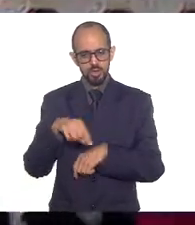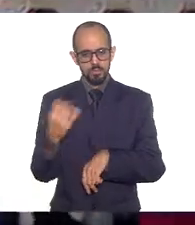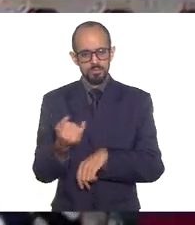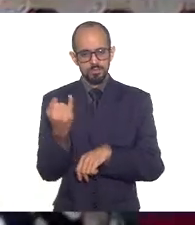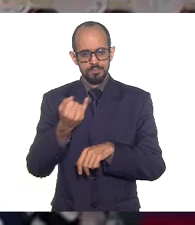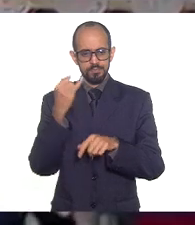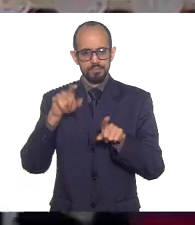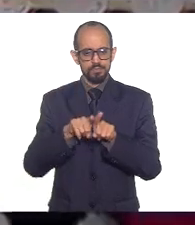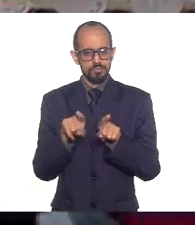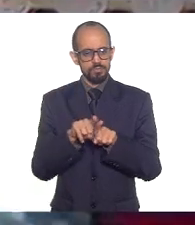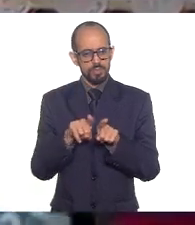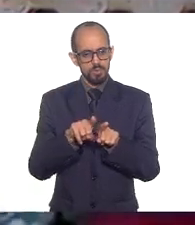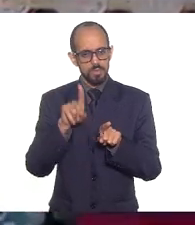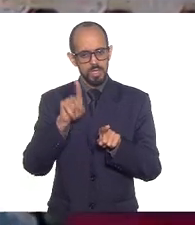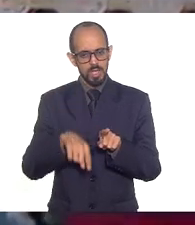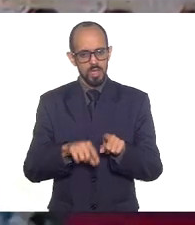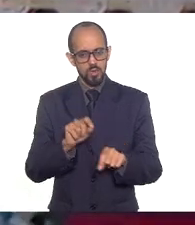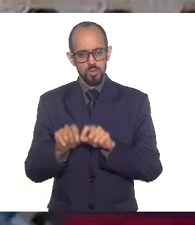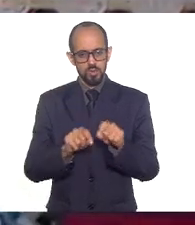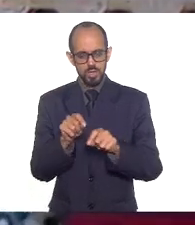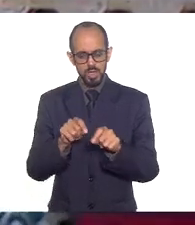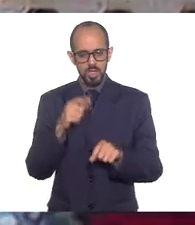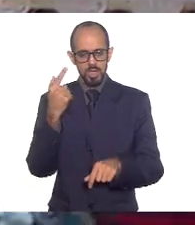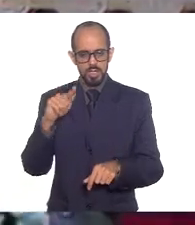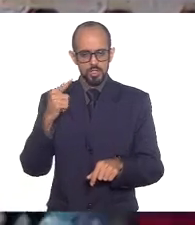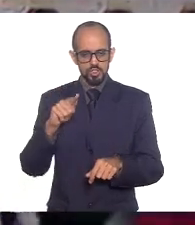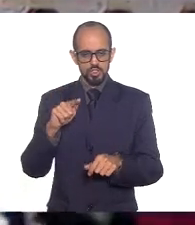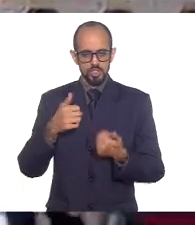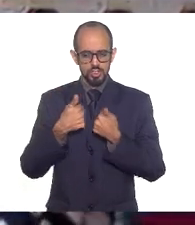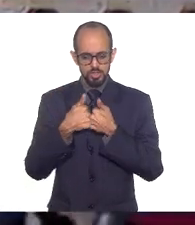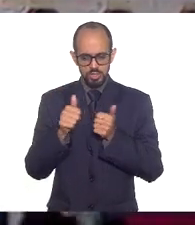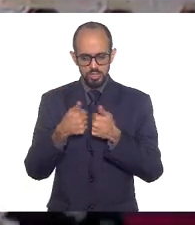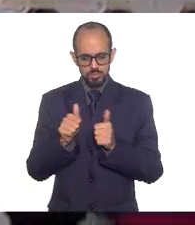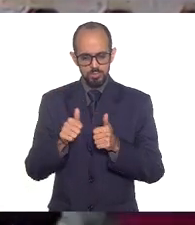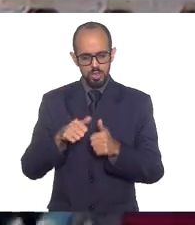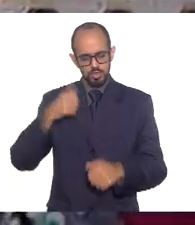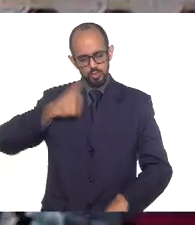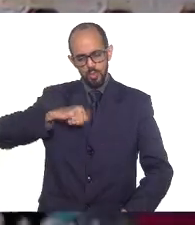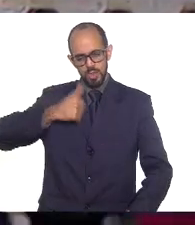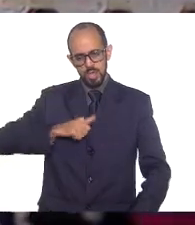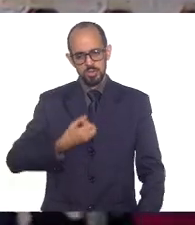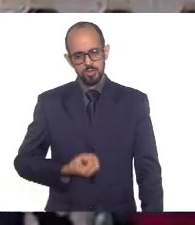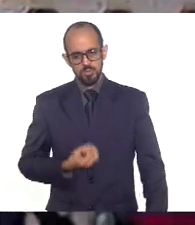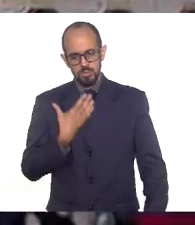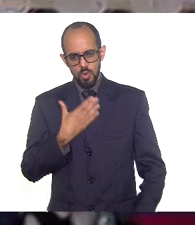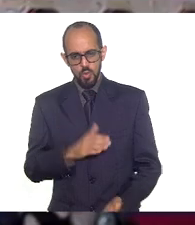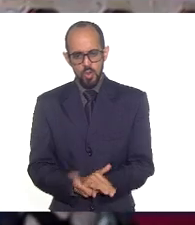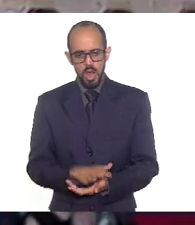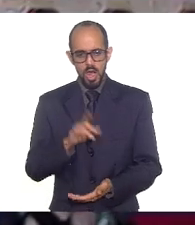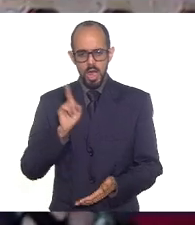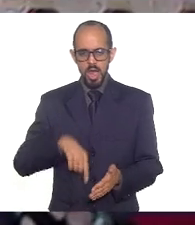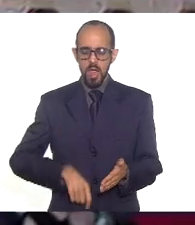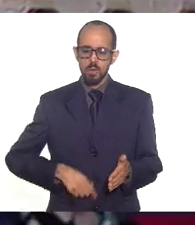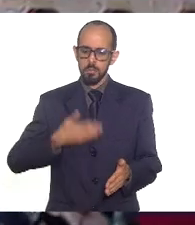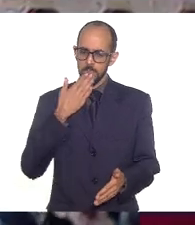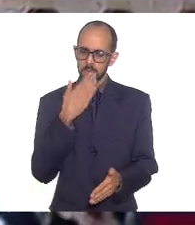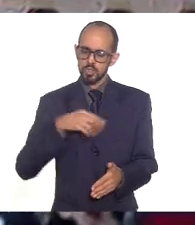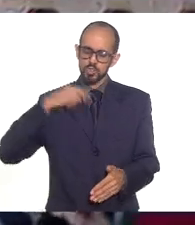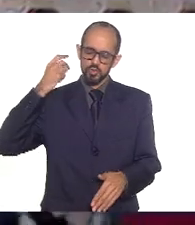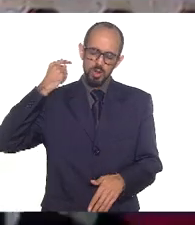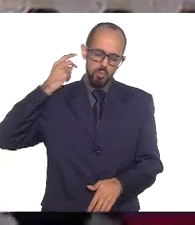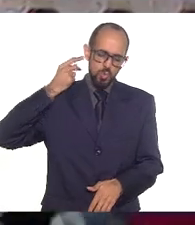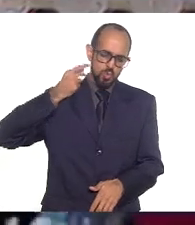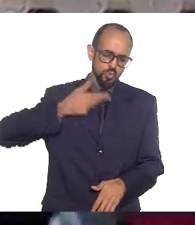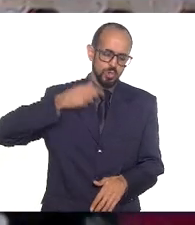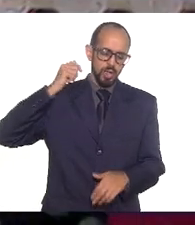e se destaca o garantir um serviço público de transporte que possa ser de qualidade essa é uma reivindicação Histórica de quem